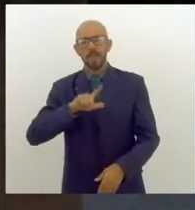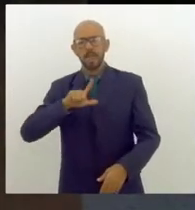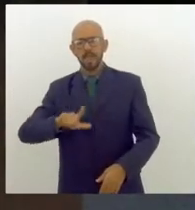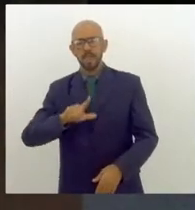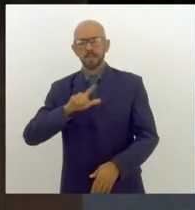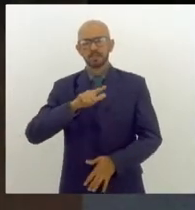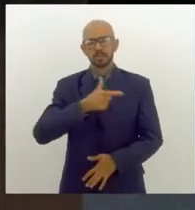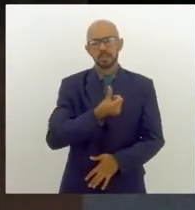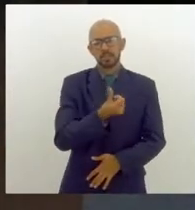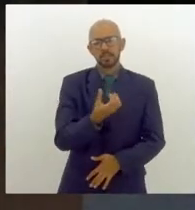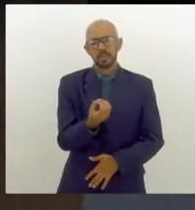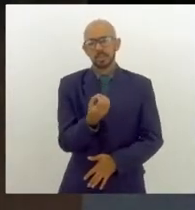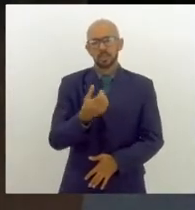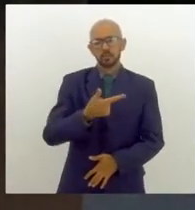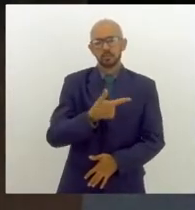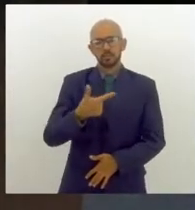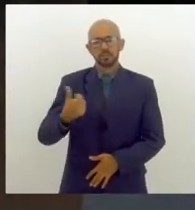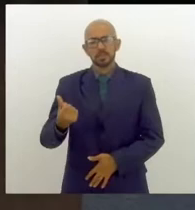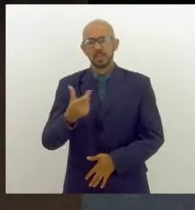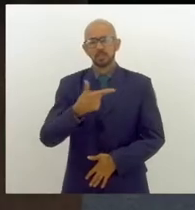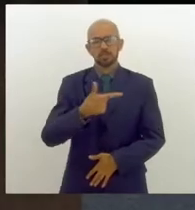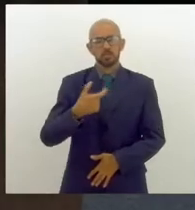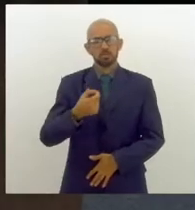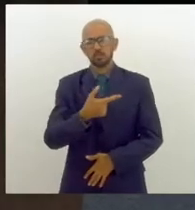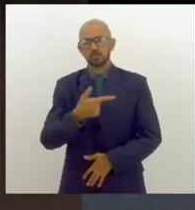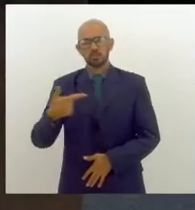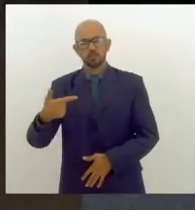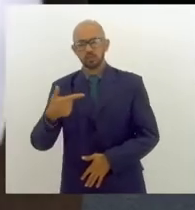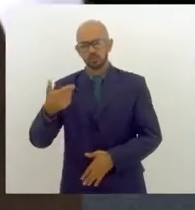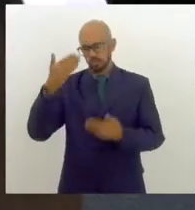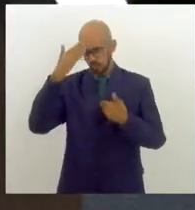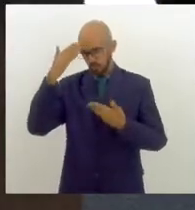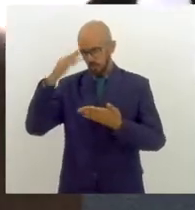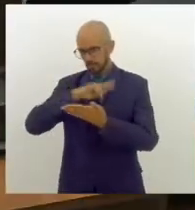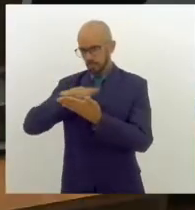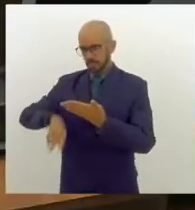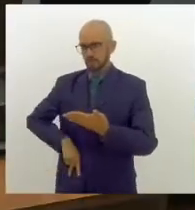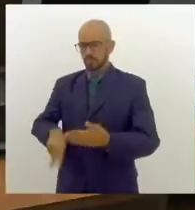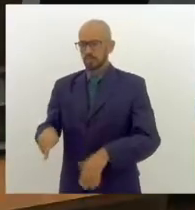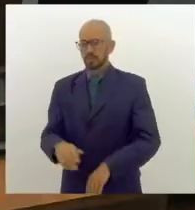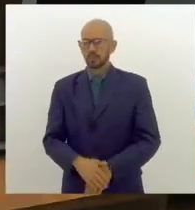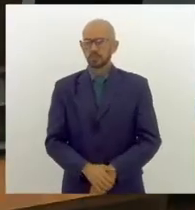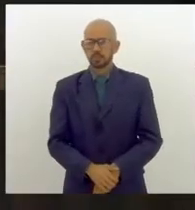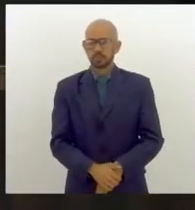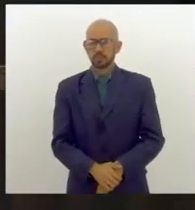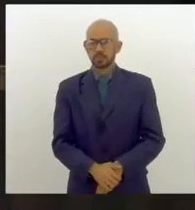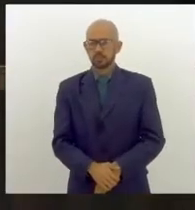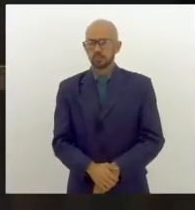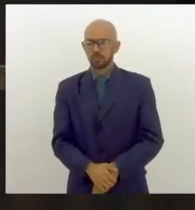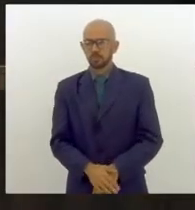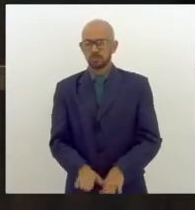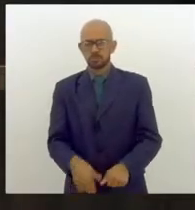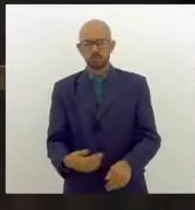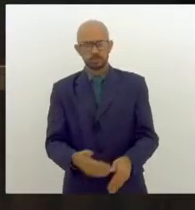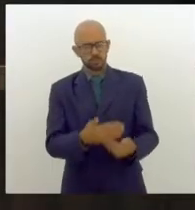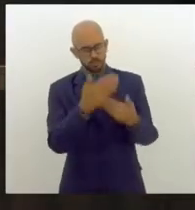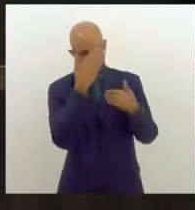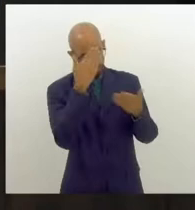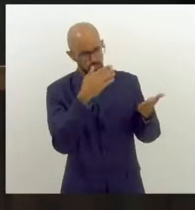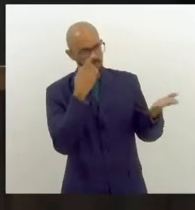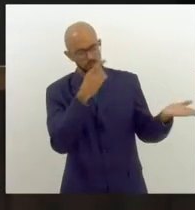número 6026 de 2022. Obrigado, presidente. Obrigado, deputada, pela Comissão de